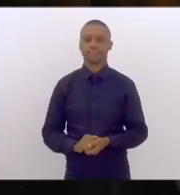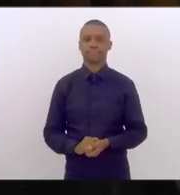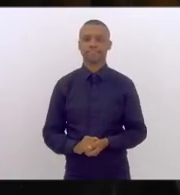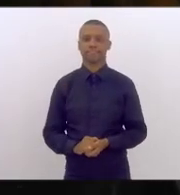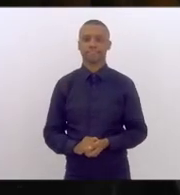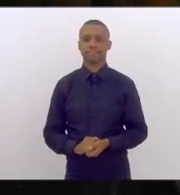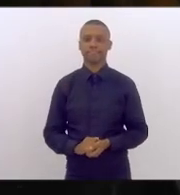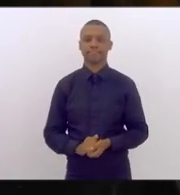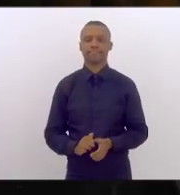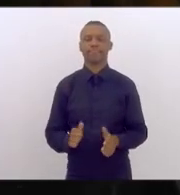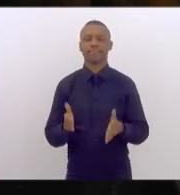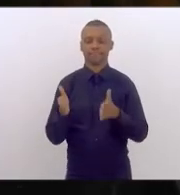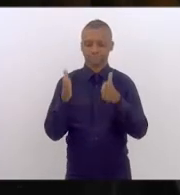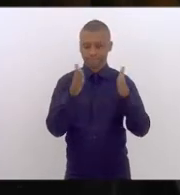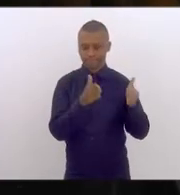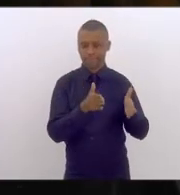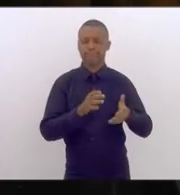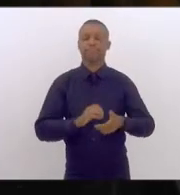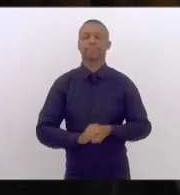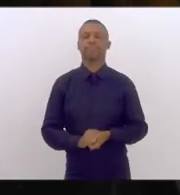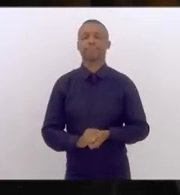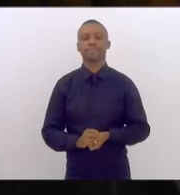senhor presidente hoje